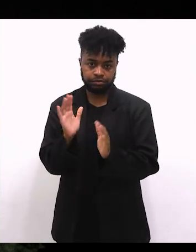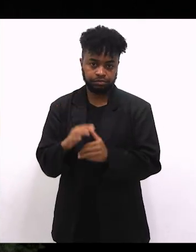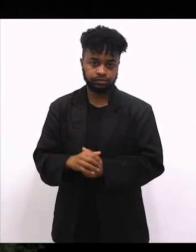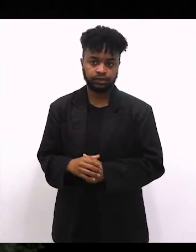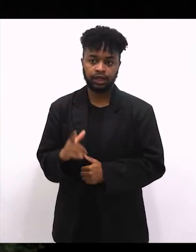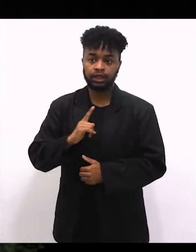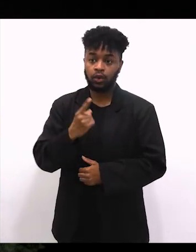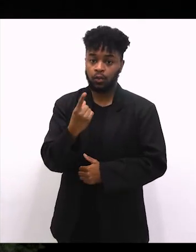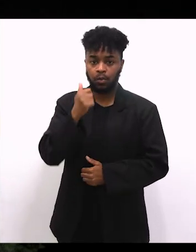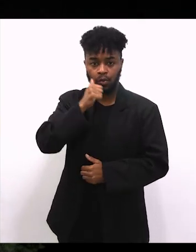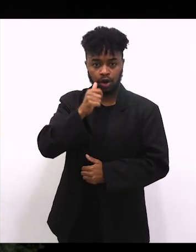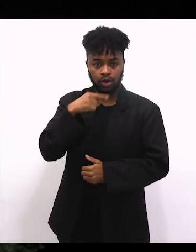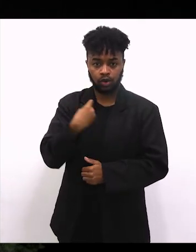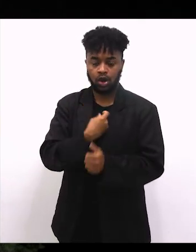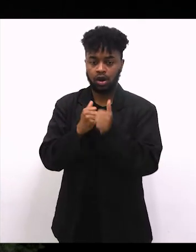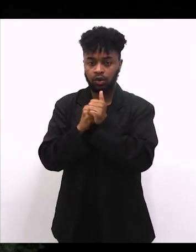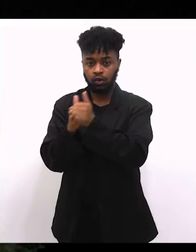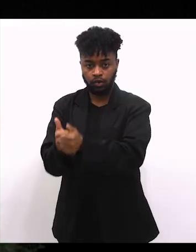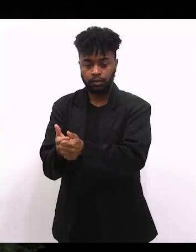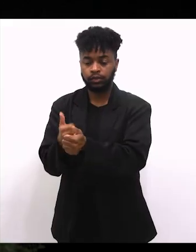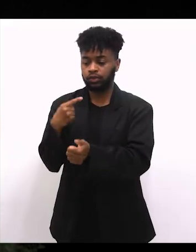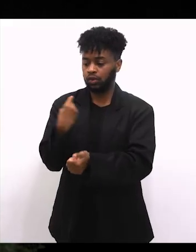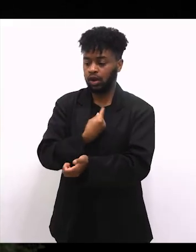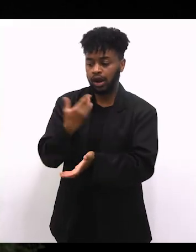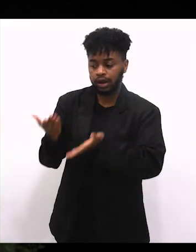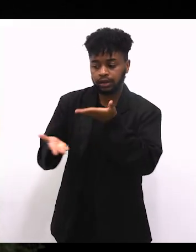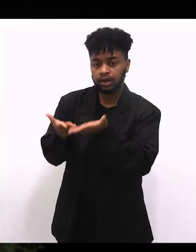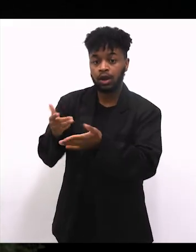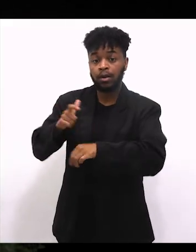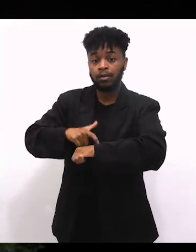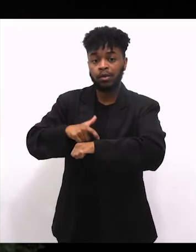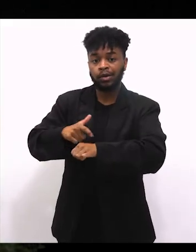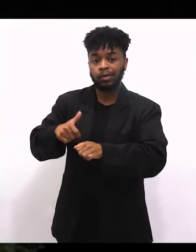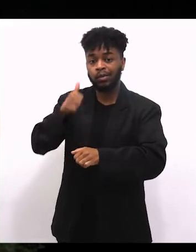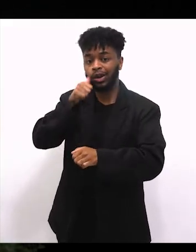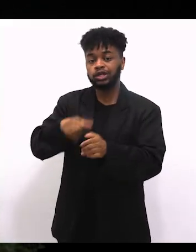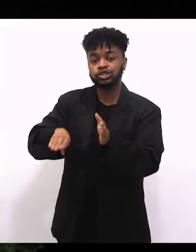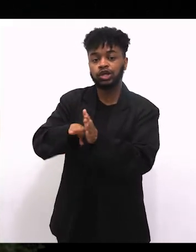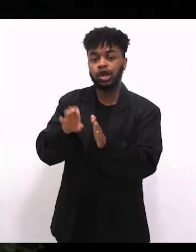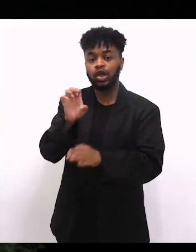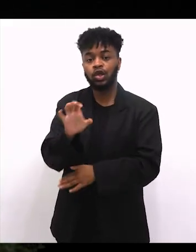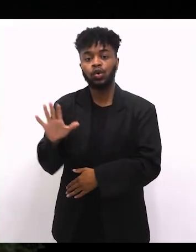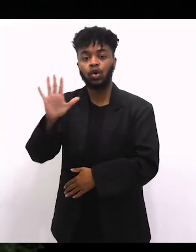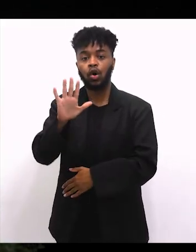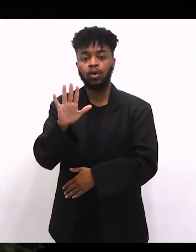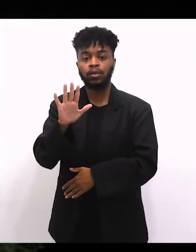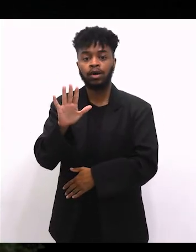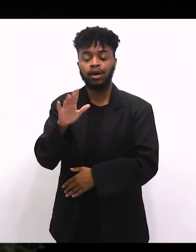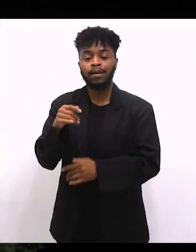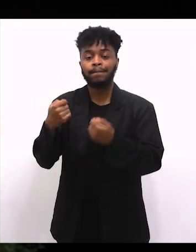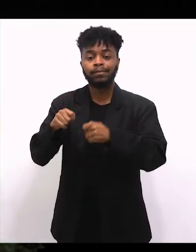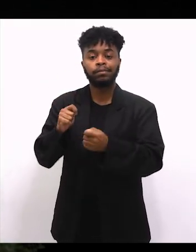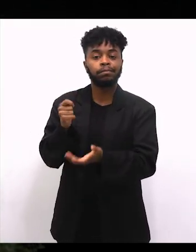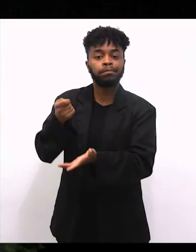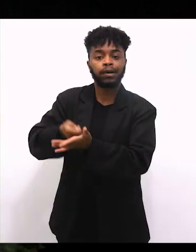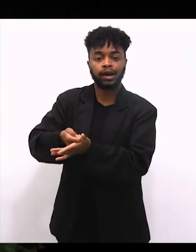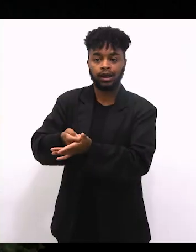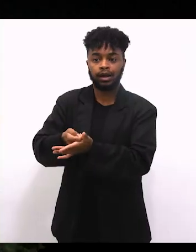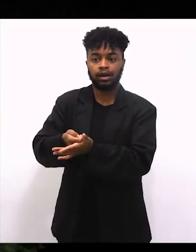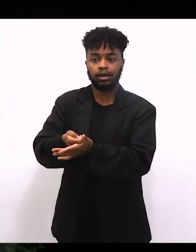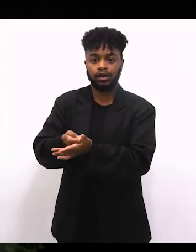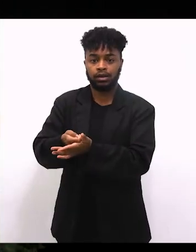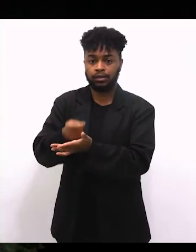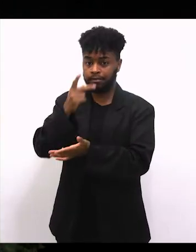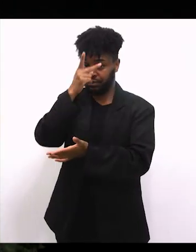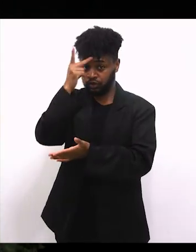né, de uma mulher que a gente acompanhou, que a gente atendeu. Quando ela chega na Europa, ela precisa pagar ali